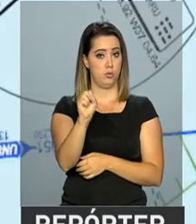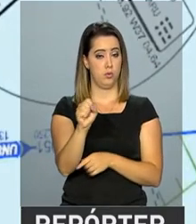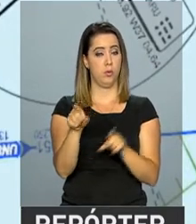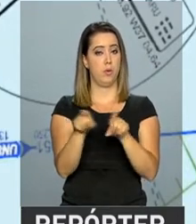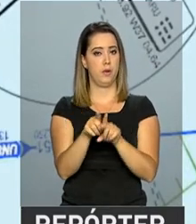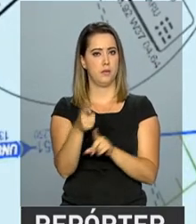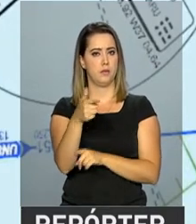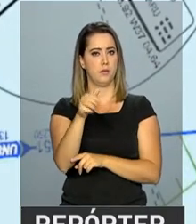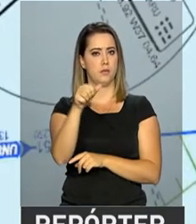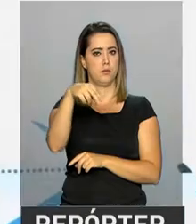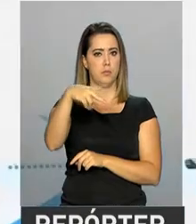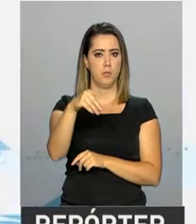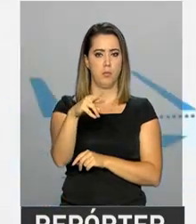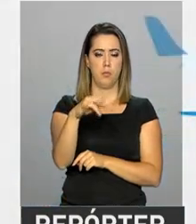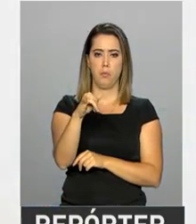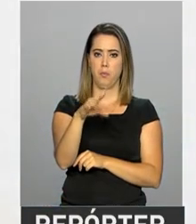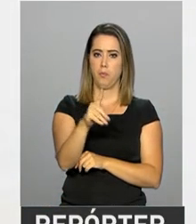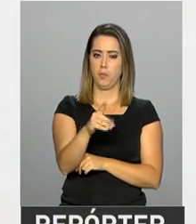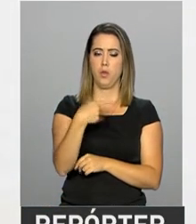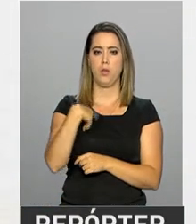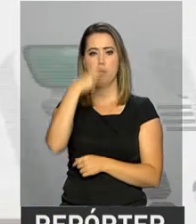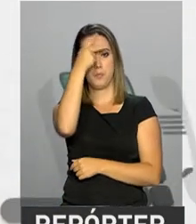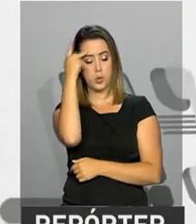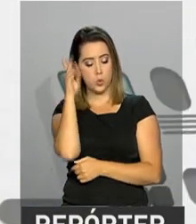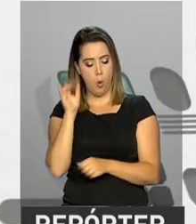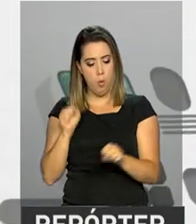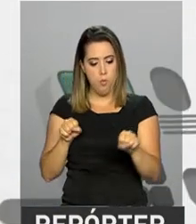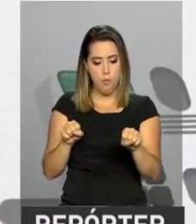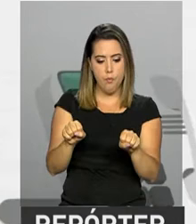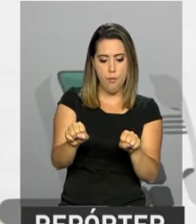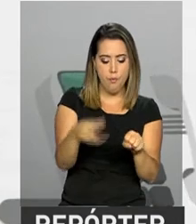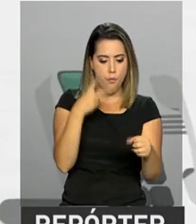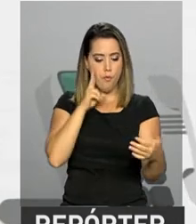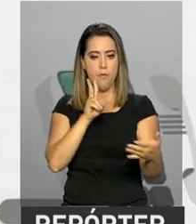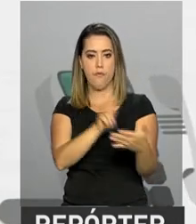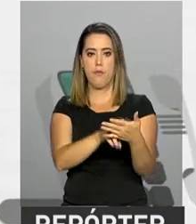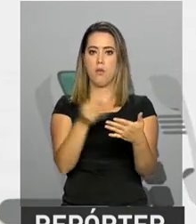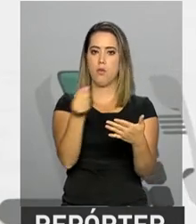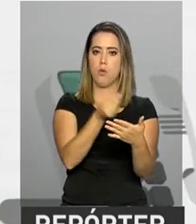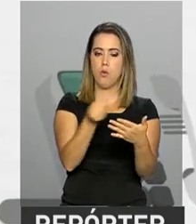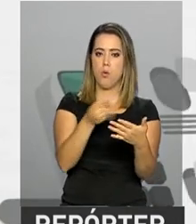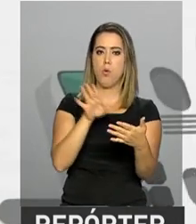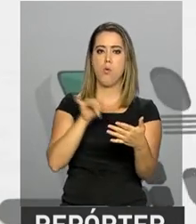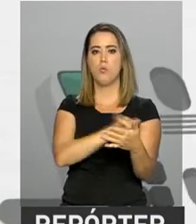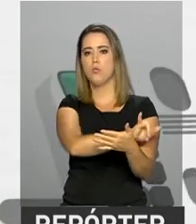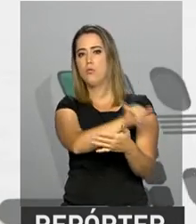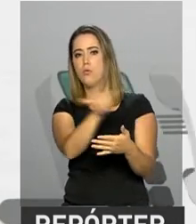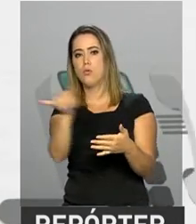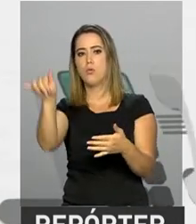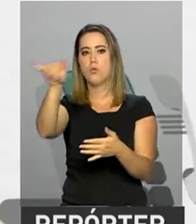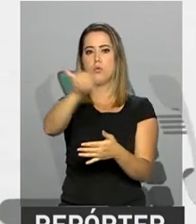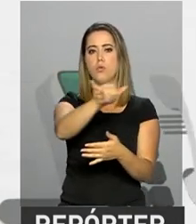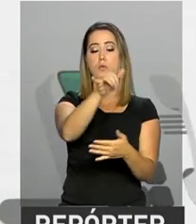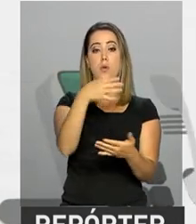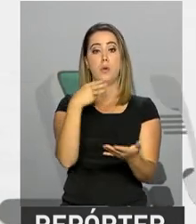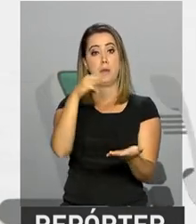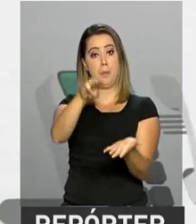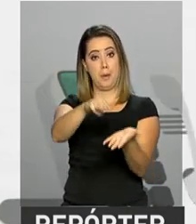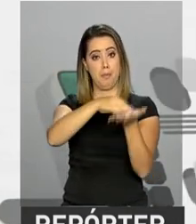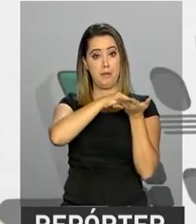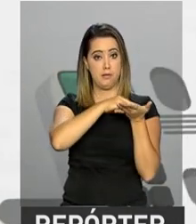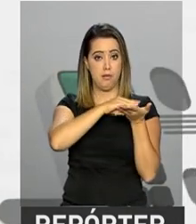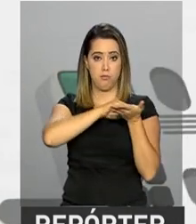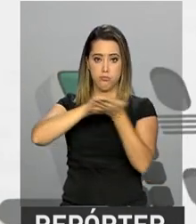Por meio do aplicativo, o piloto pode consultar o plano de voo completo e simplificado, além de ver mensagens de